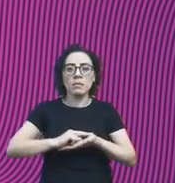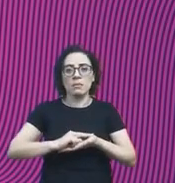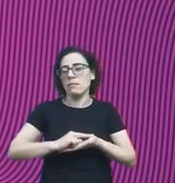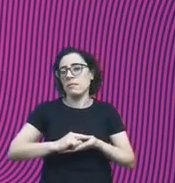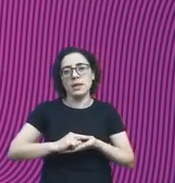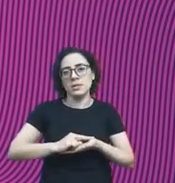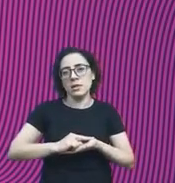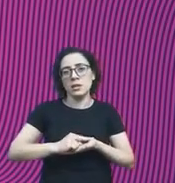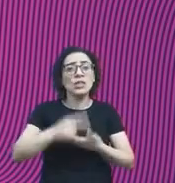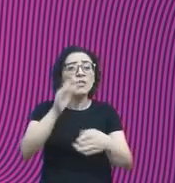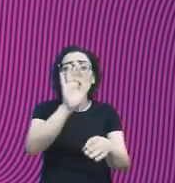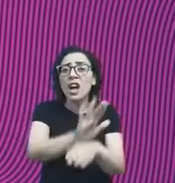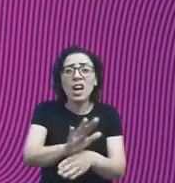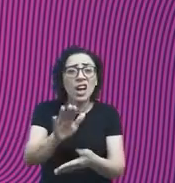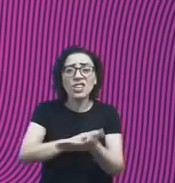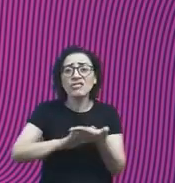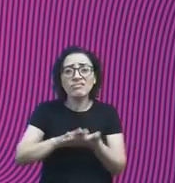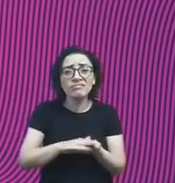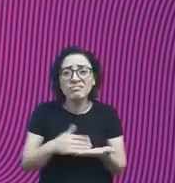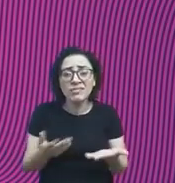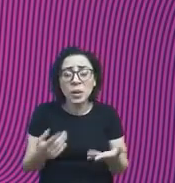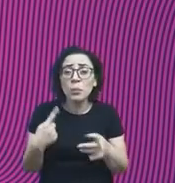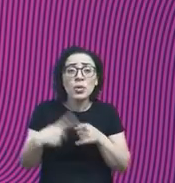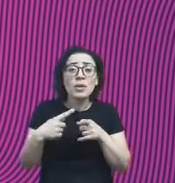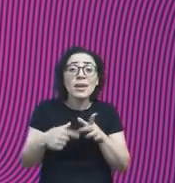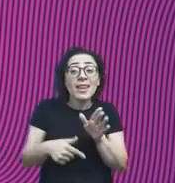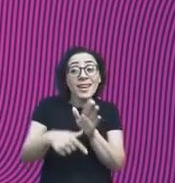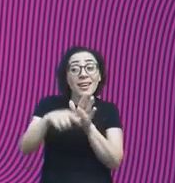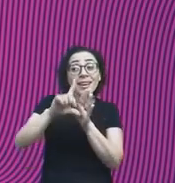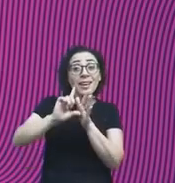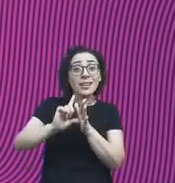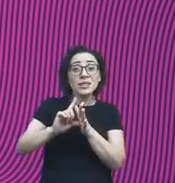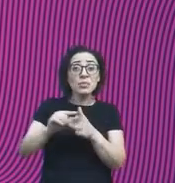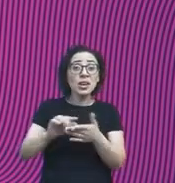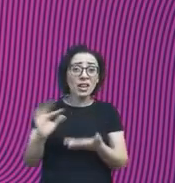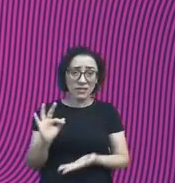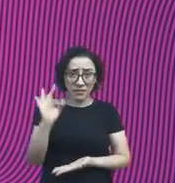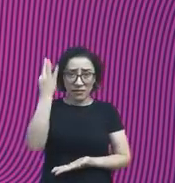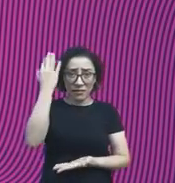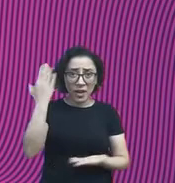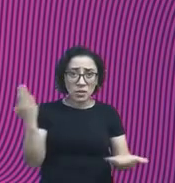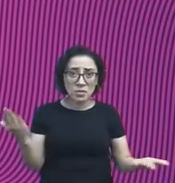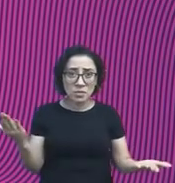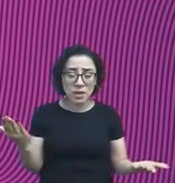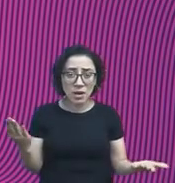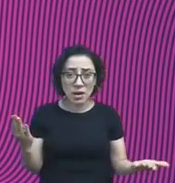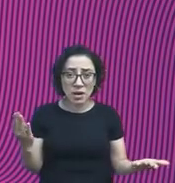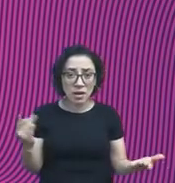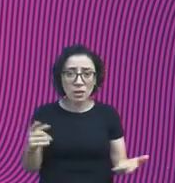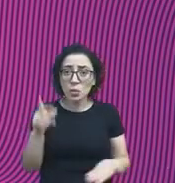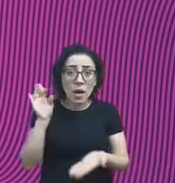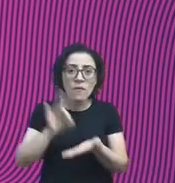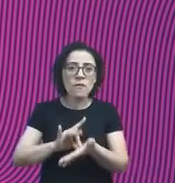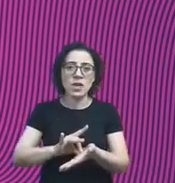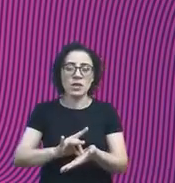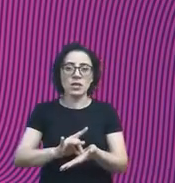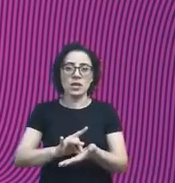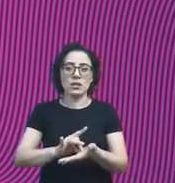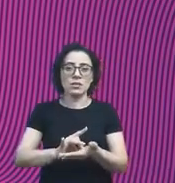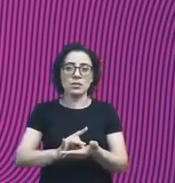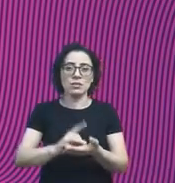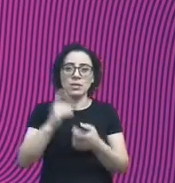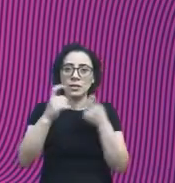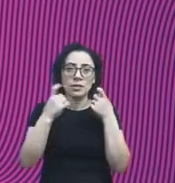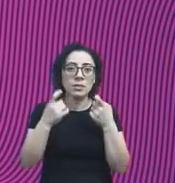sistema, porque ela contém uma falsidade em si própria, ou seja, ela não dá